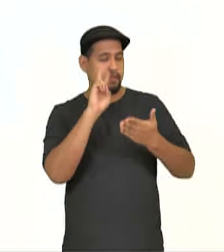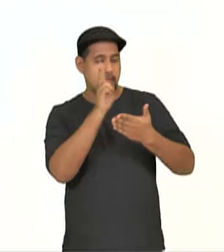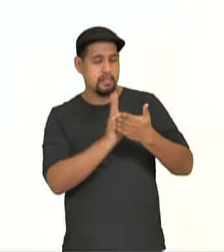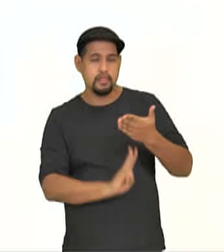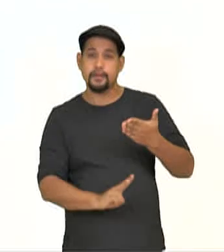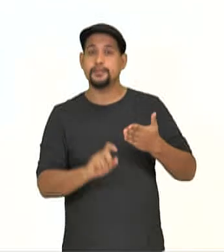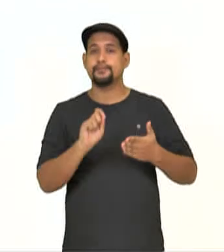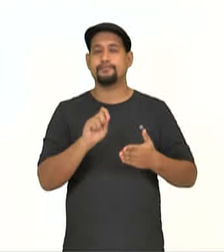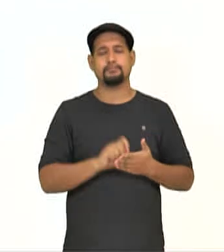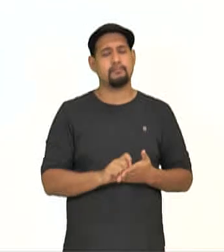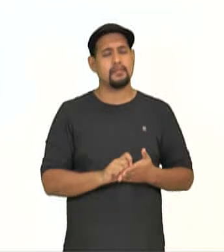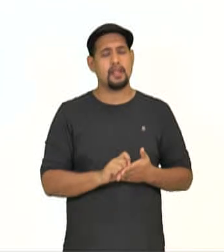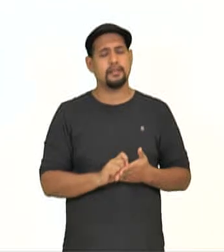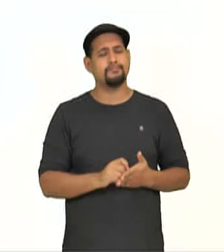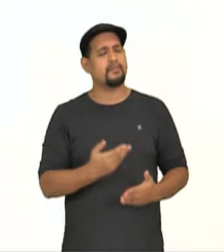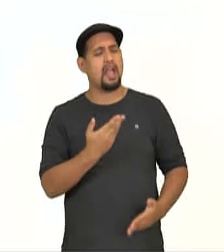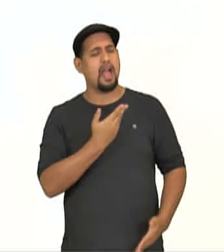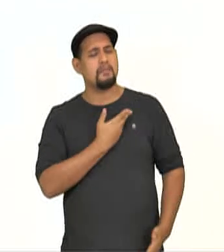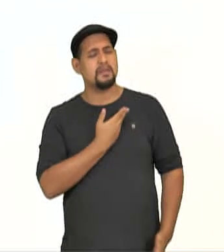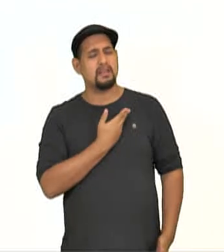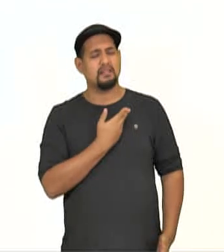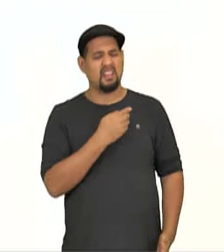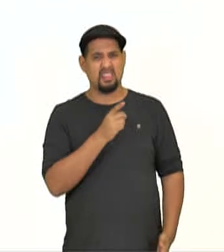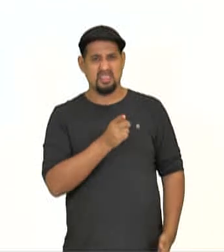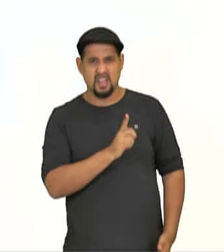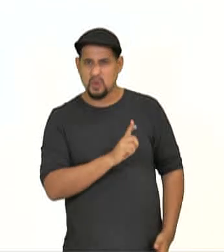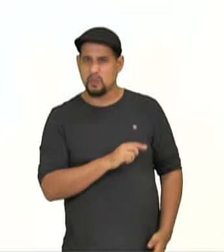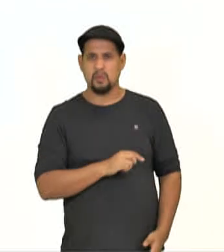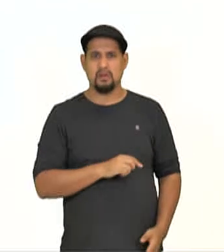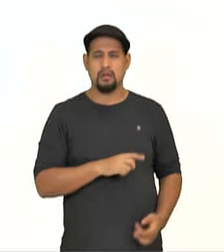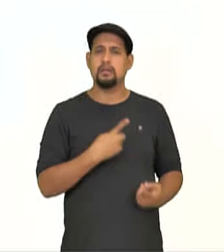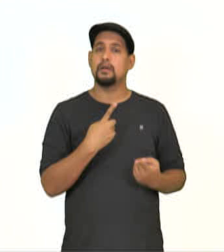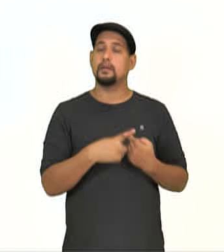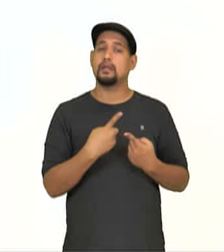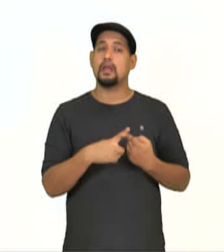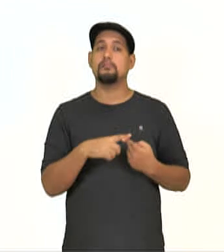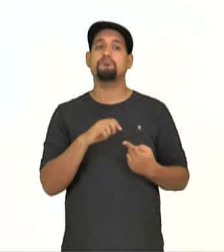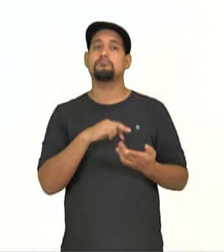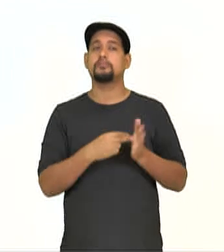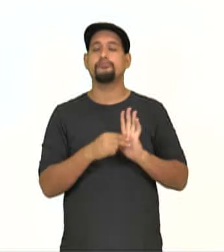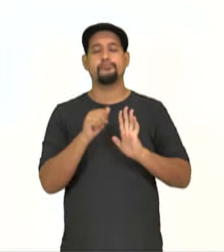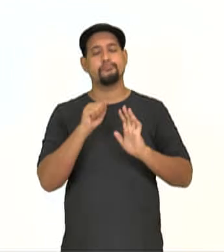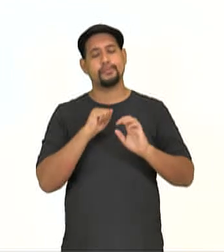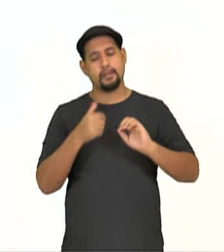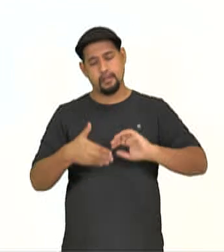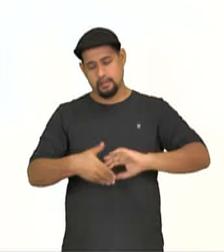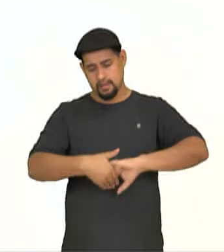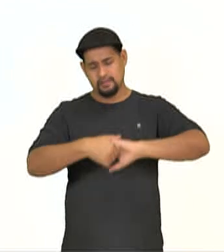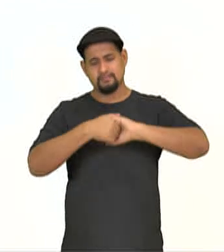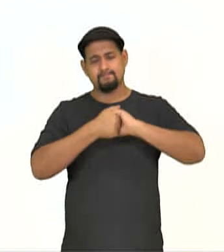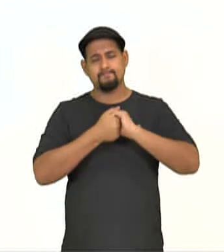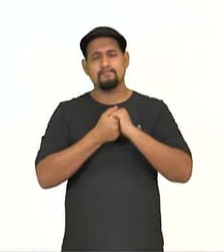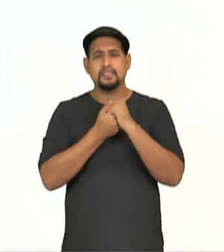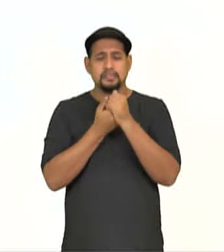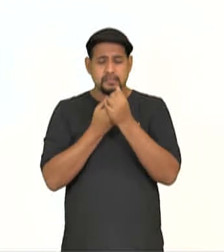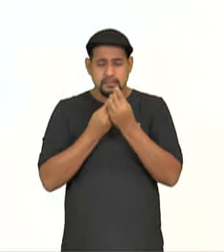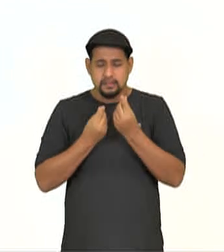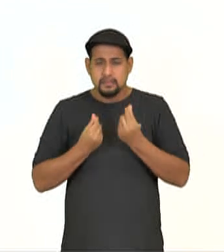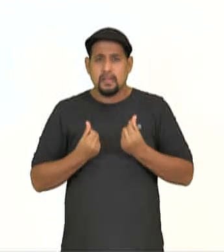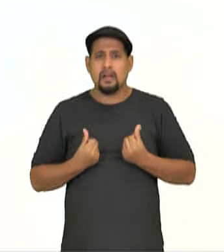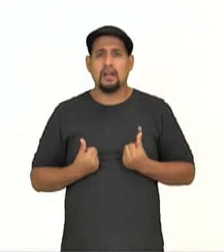versos. Cara minha inimiga, em cuja mão pôs meus contentamentos a